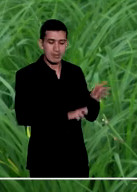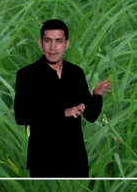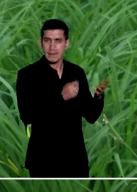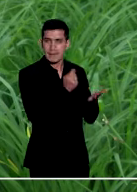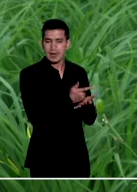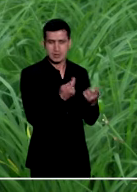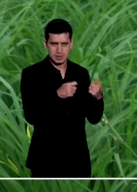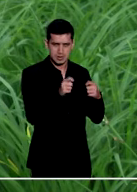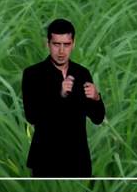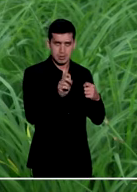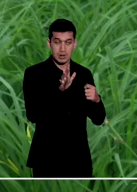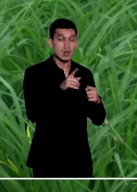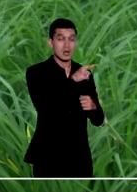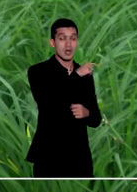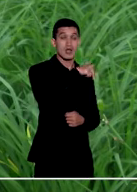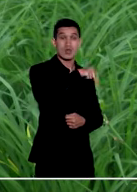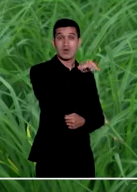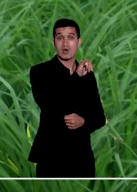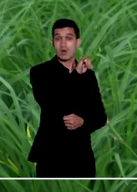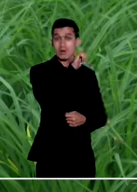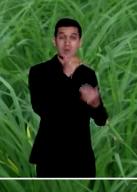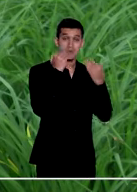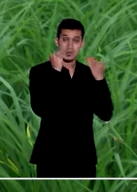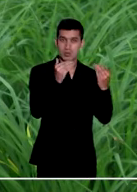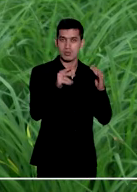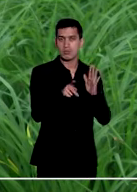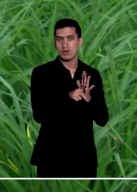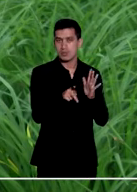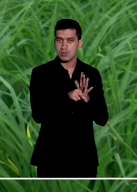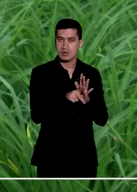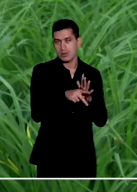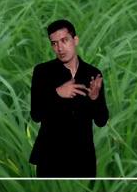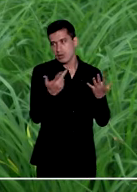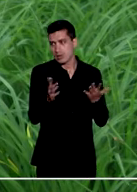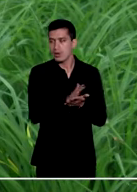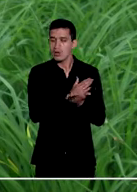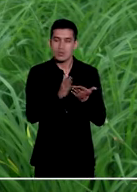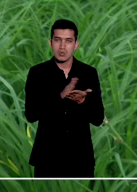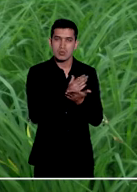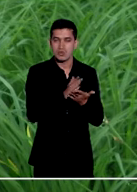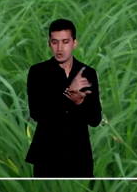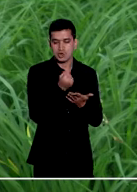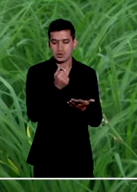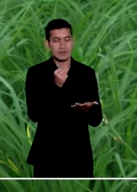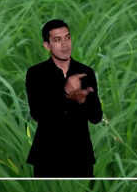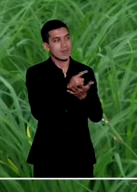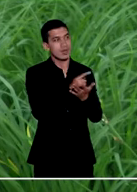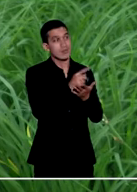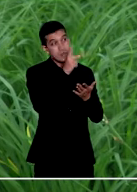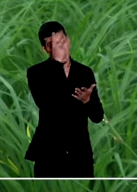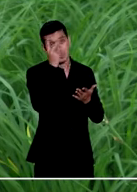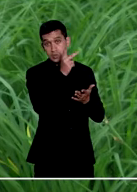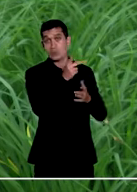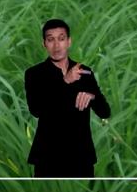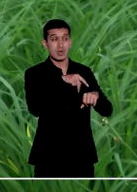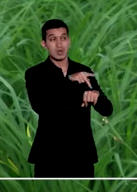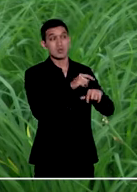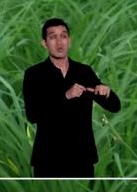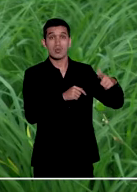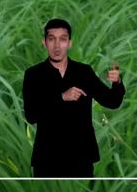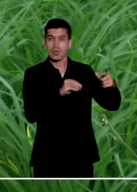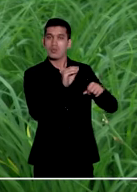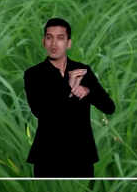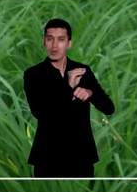sobre prestação de alimentos no estrangeiro para despesas judiciais deve incidir também sobre as tarifas bancárias